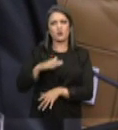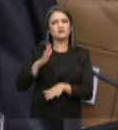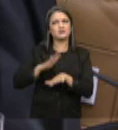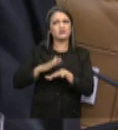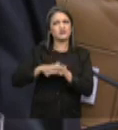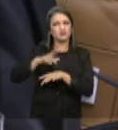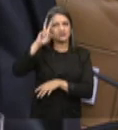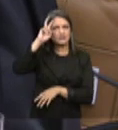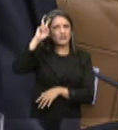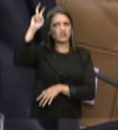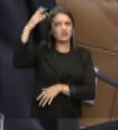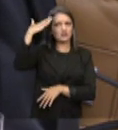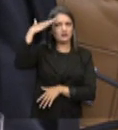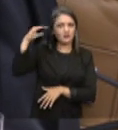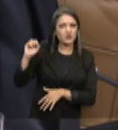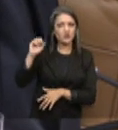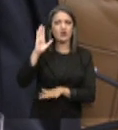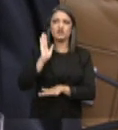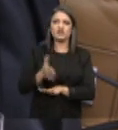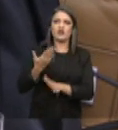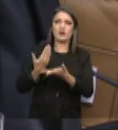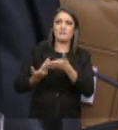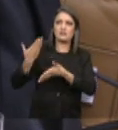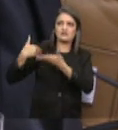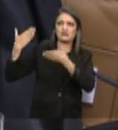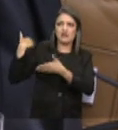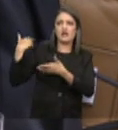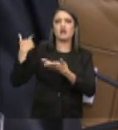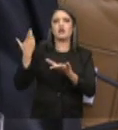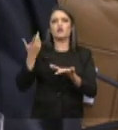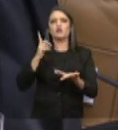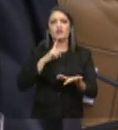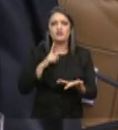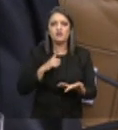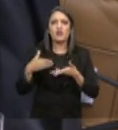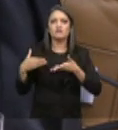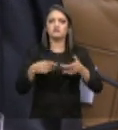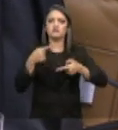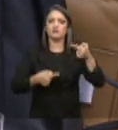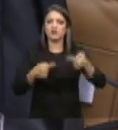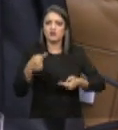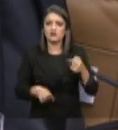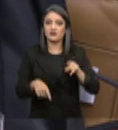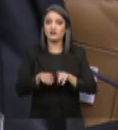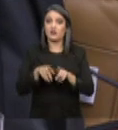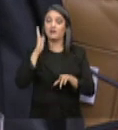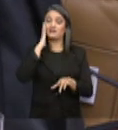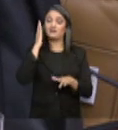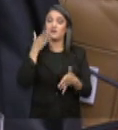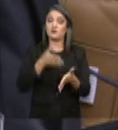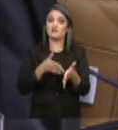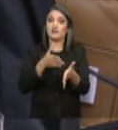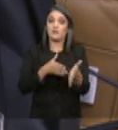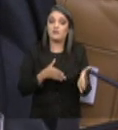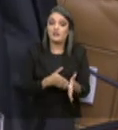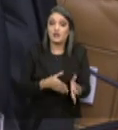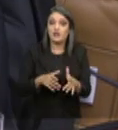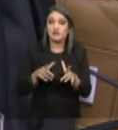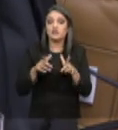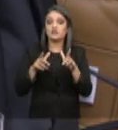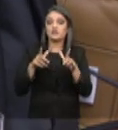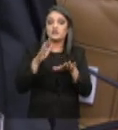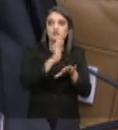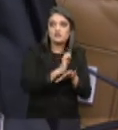quem havia sido parlamentar como fez nas disputas de limites territoriais e interestaduais com